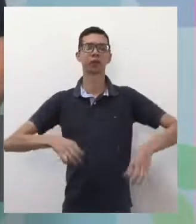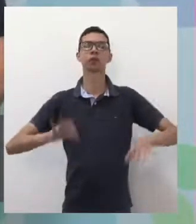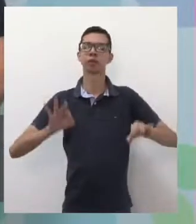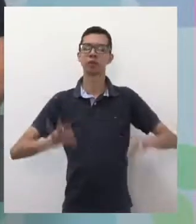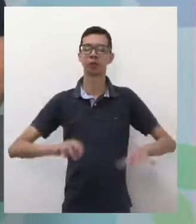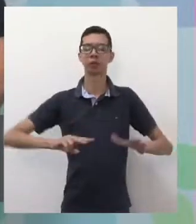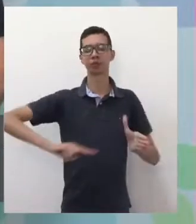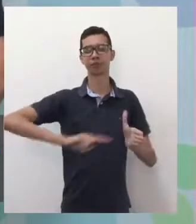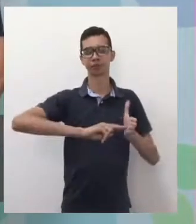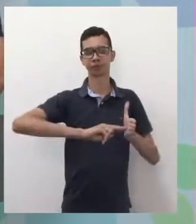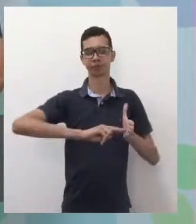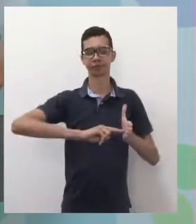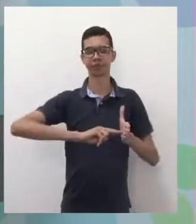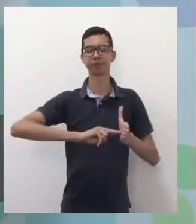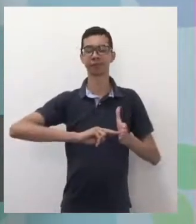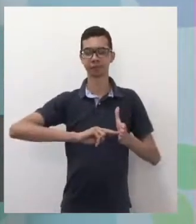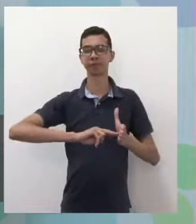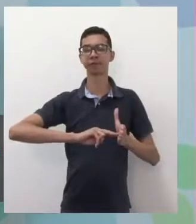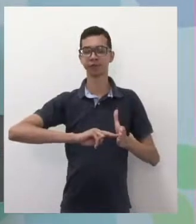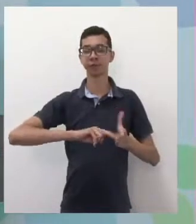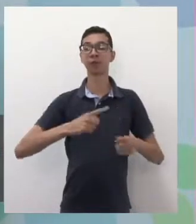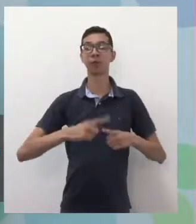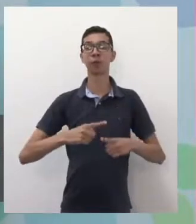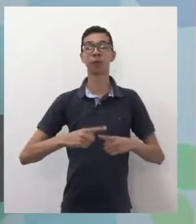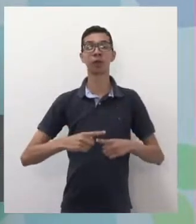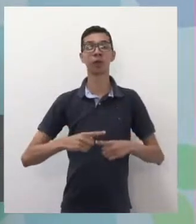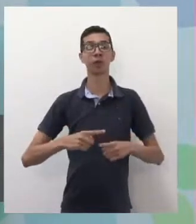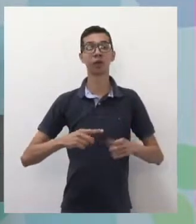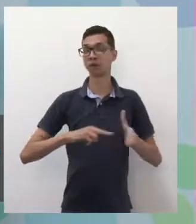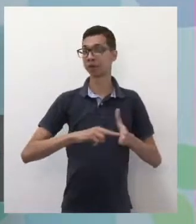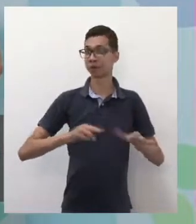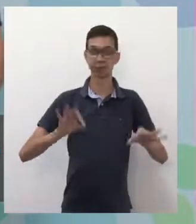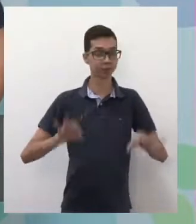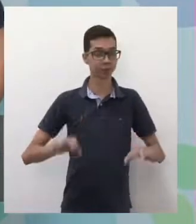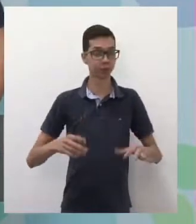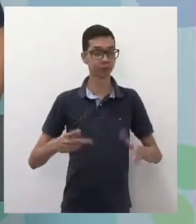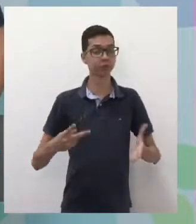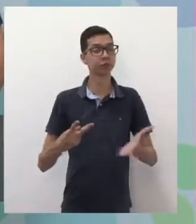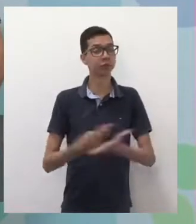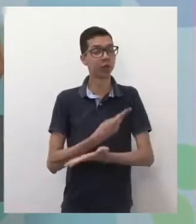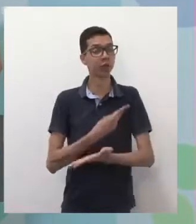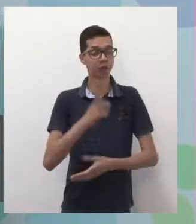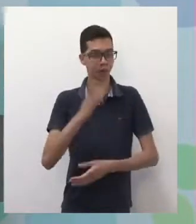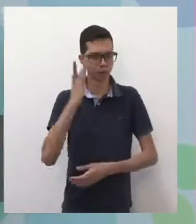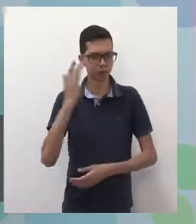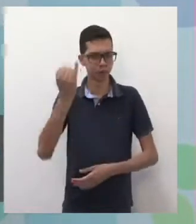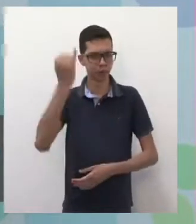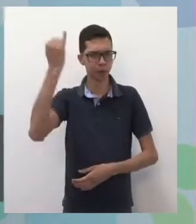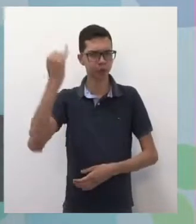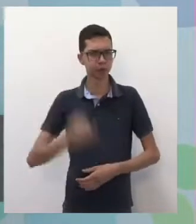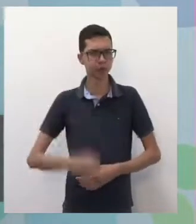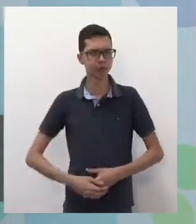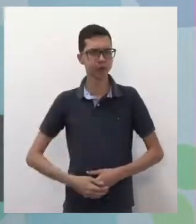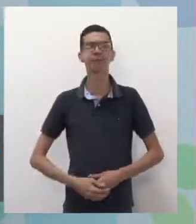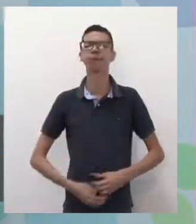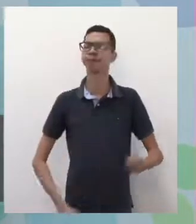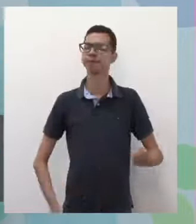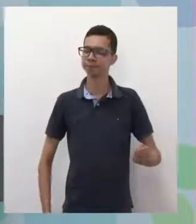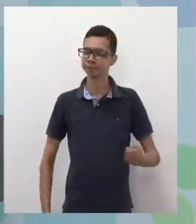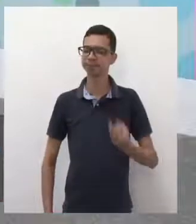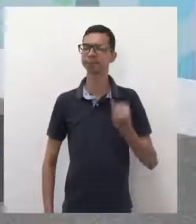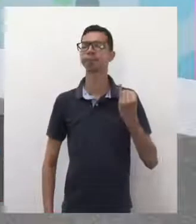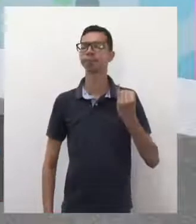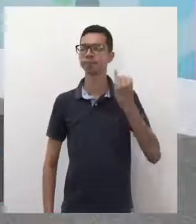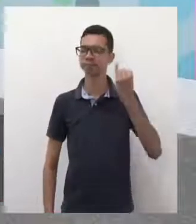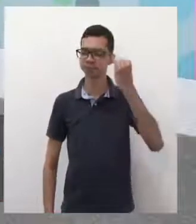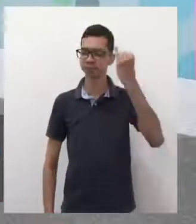este aparelho, porque senão dá ruim. Você acha que isso é importante? Isso é extremamente importante. Antes, no tempo se eu ligar